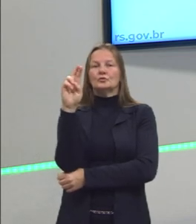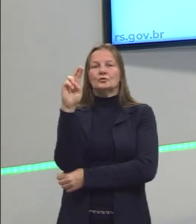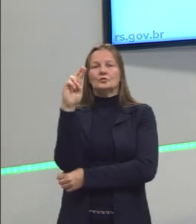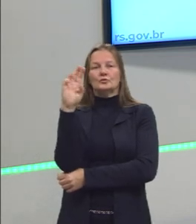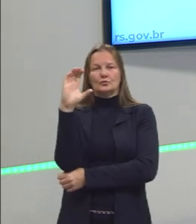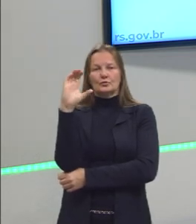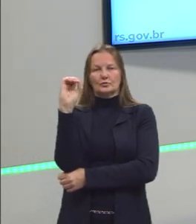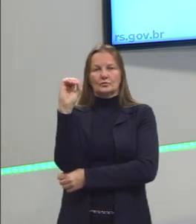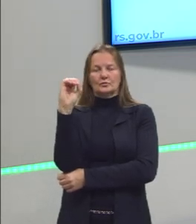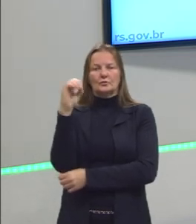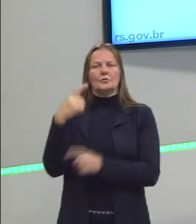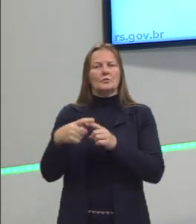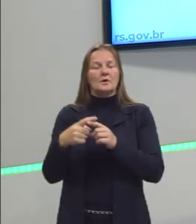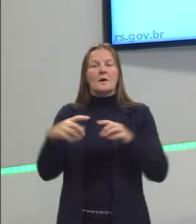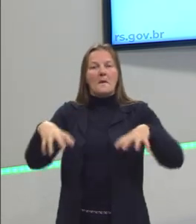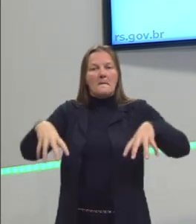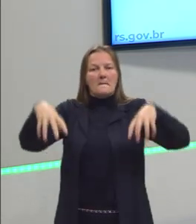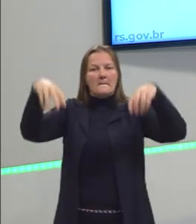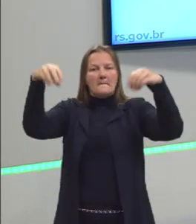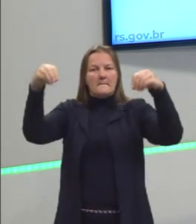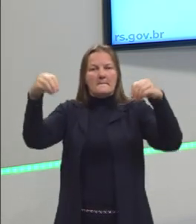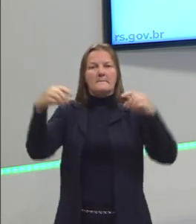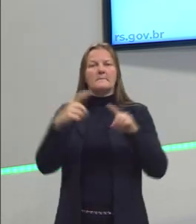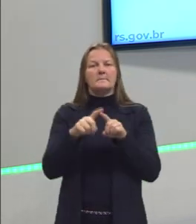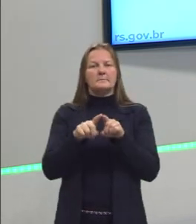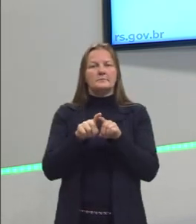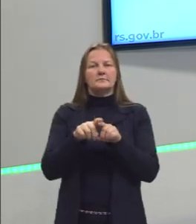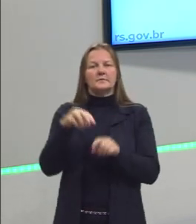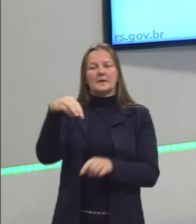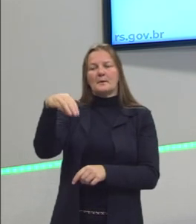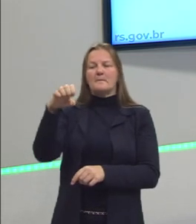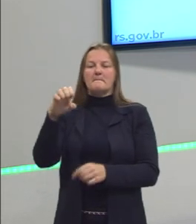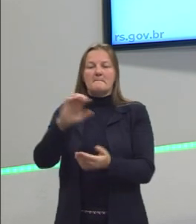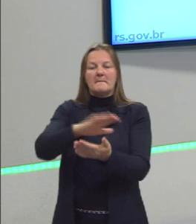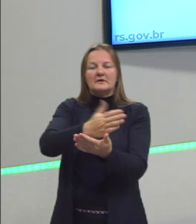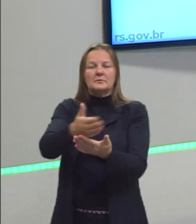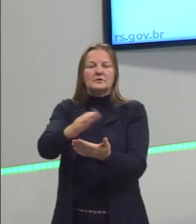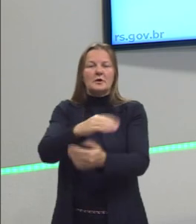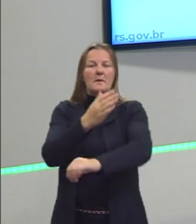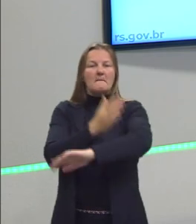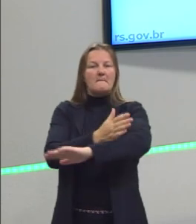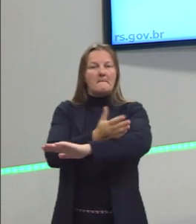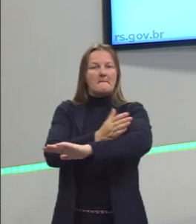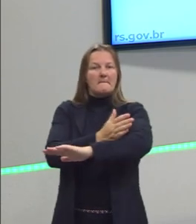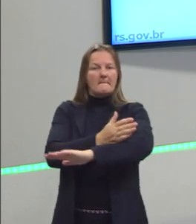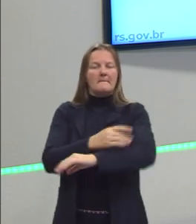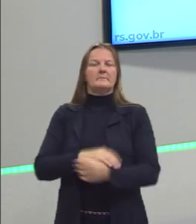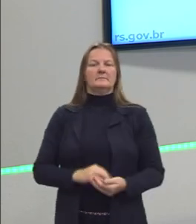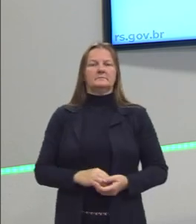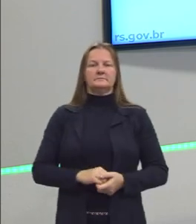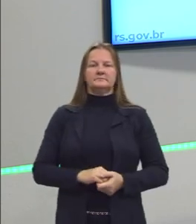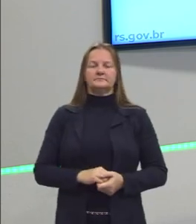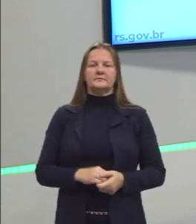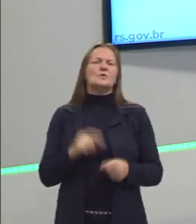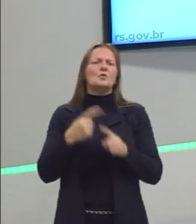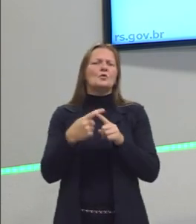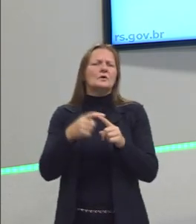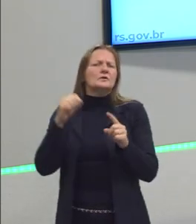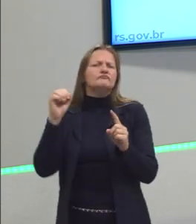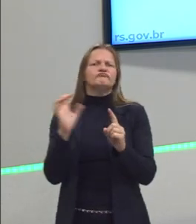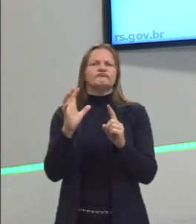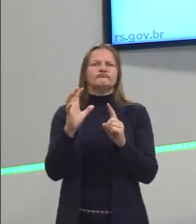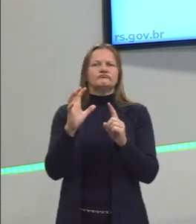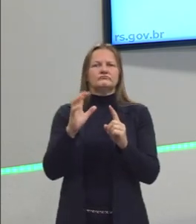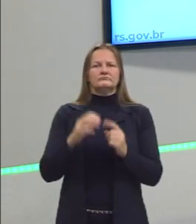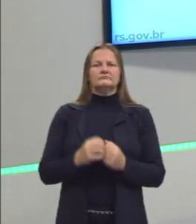período medieval também chamado de medieval Idade Média o que que vai o causar e o que que vai